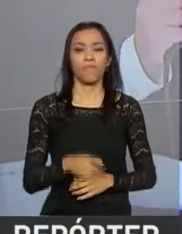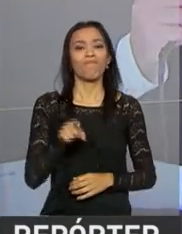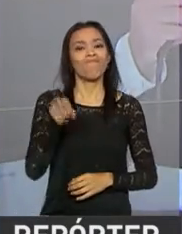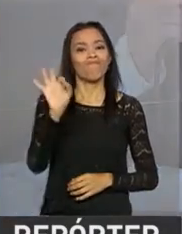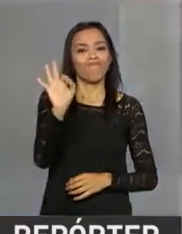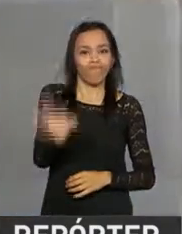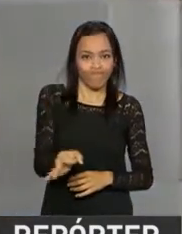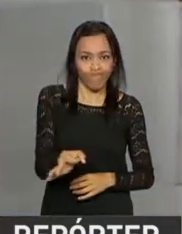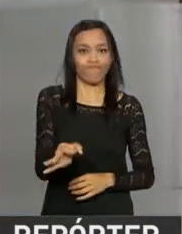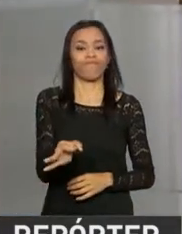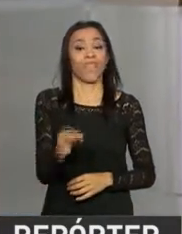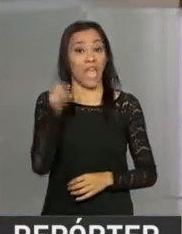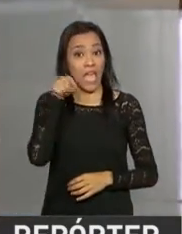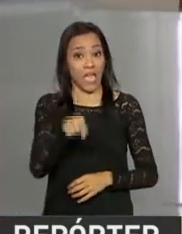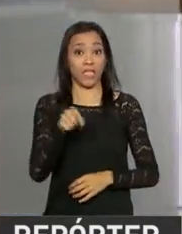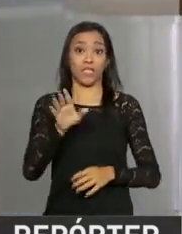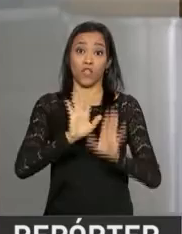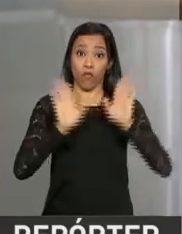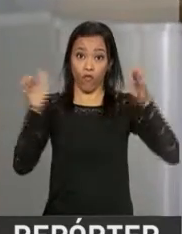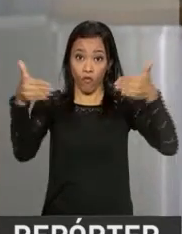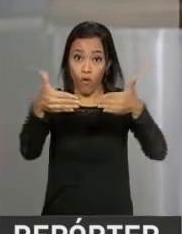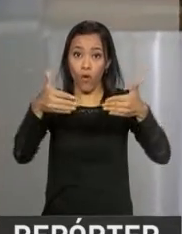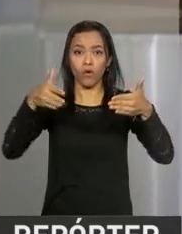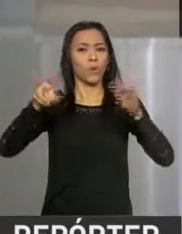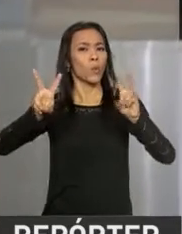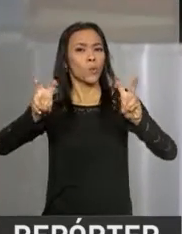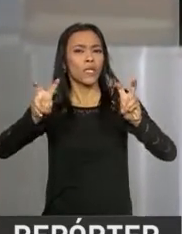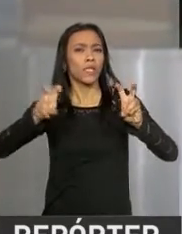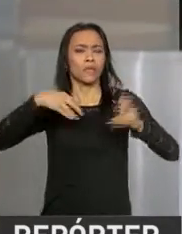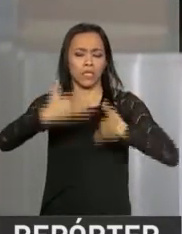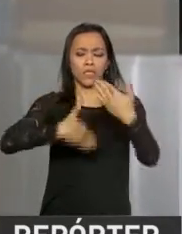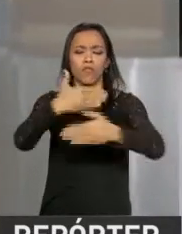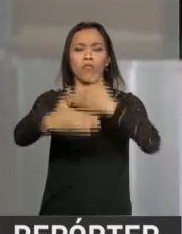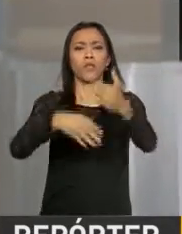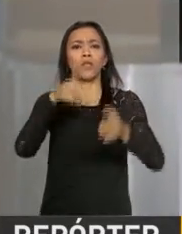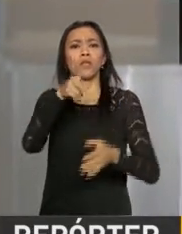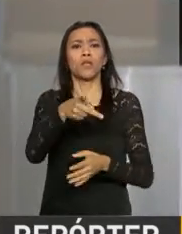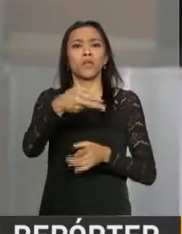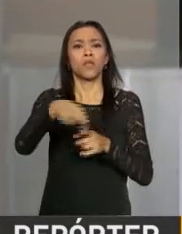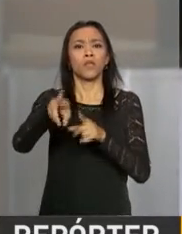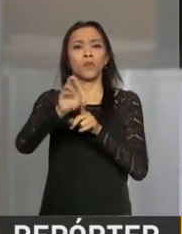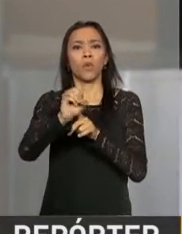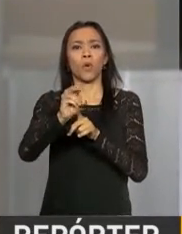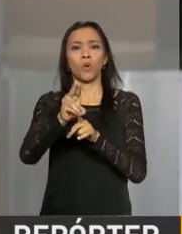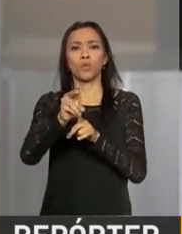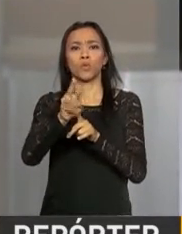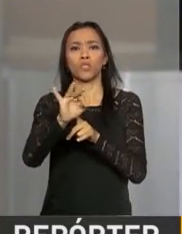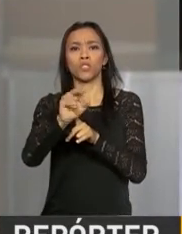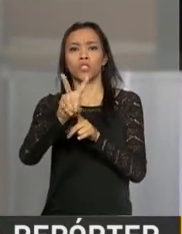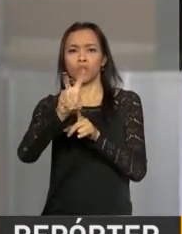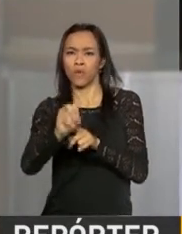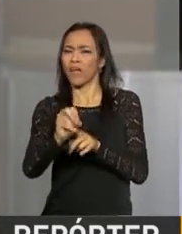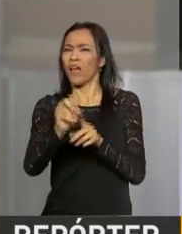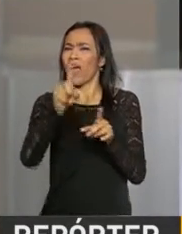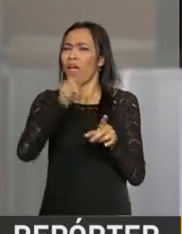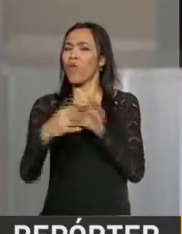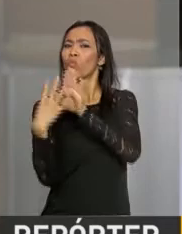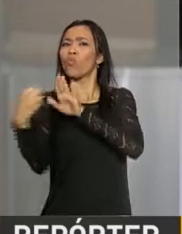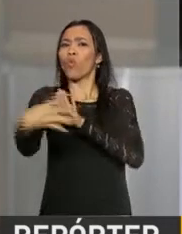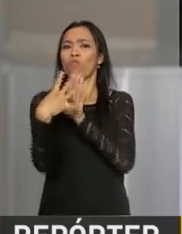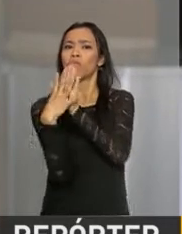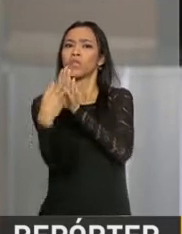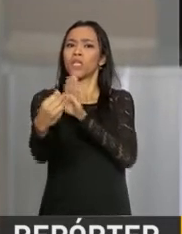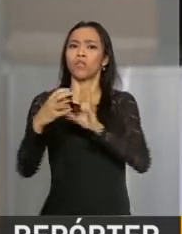exatamente esse fórum de desenvolvimento produtivo é o novo formato daquelas antigas câmaras setoriais que foram recriadas pelo